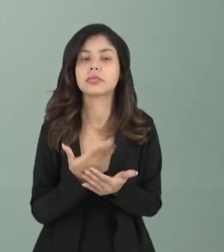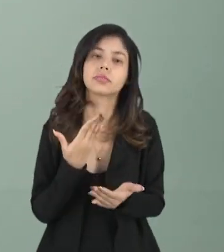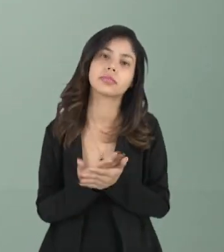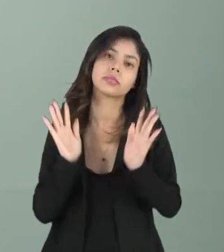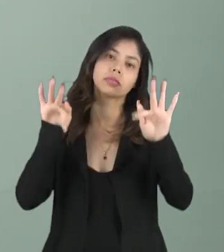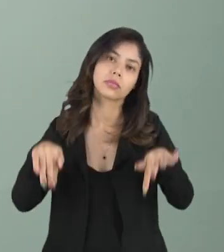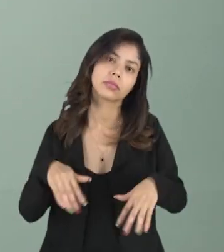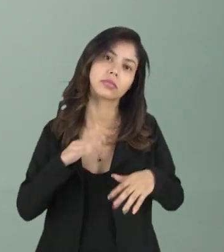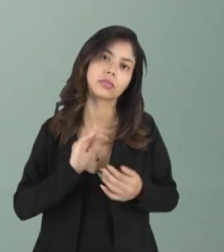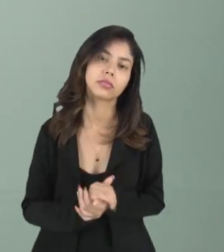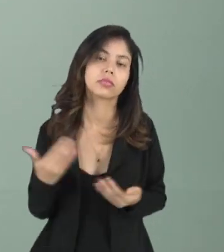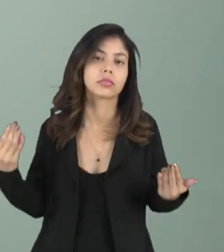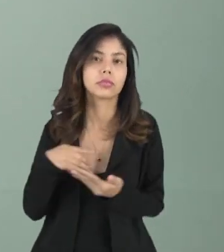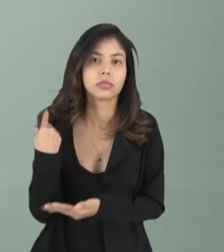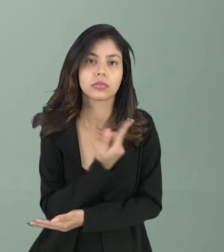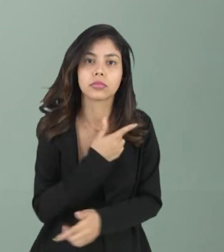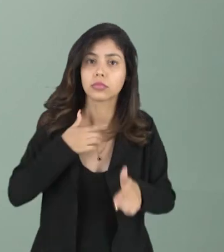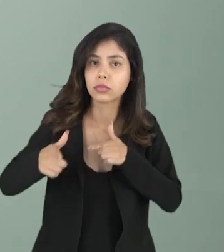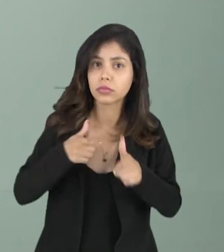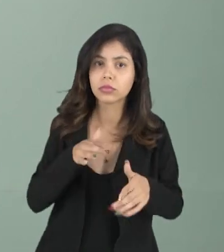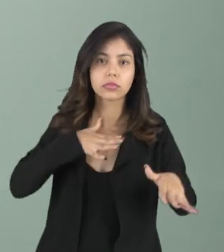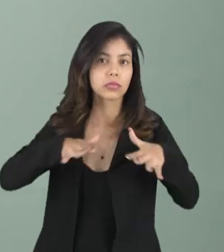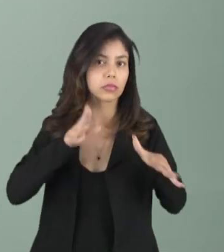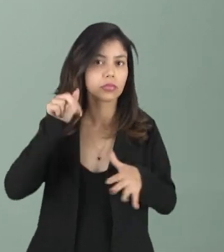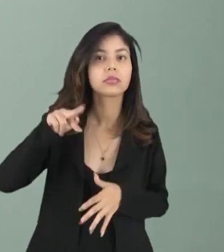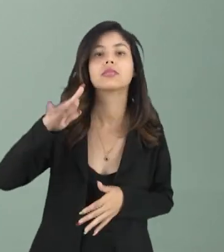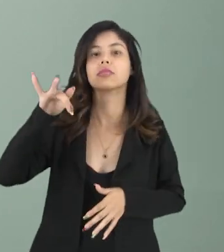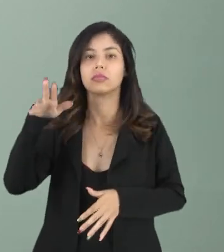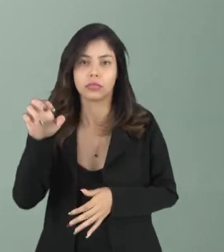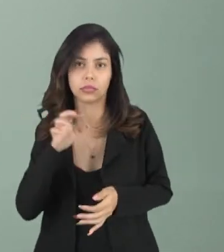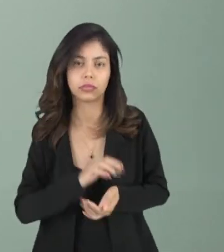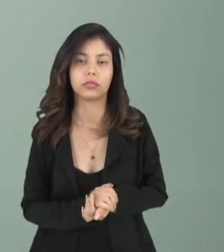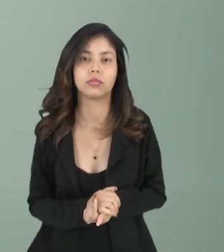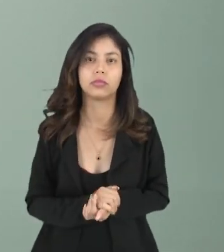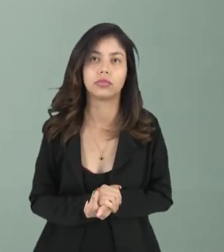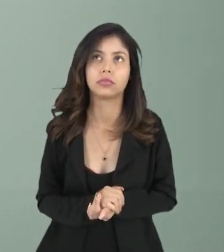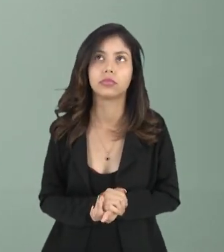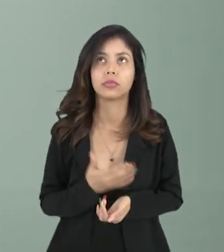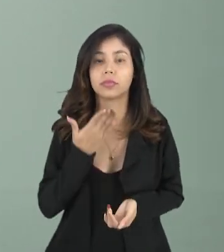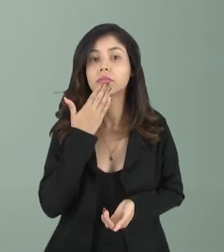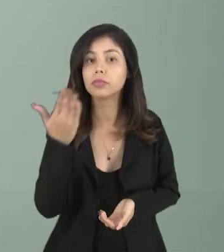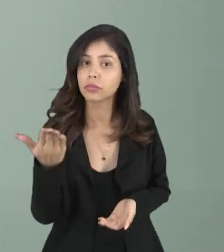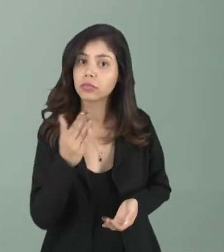ficar por aqui. Hoje nós trabalhamos o movimento uniforme. Peço a